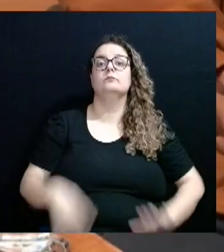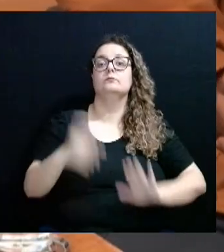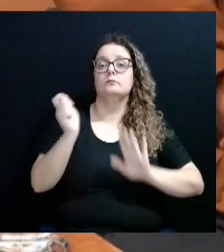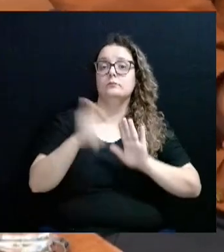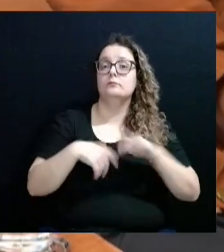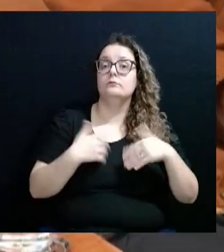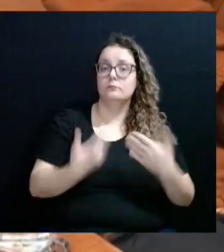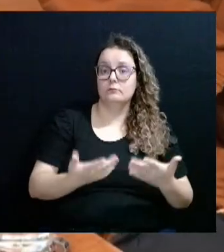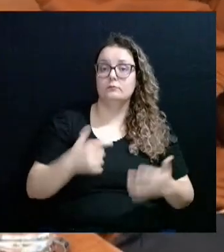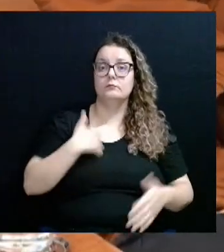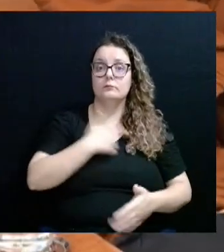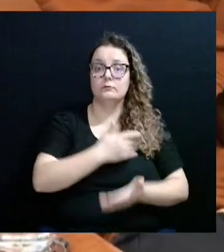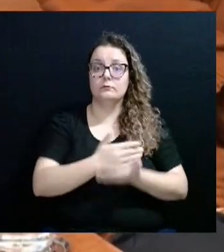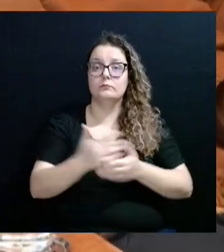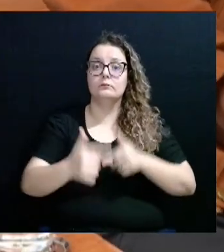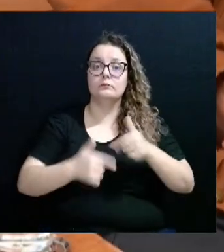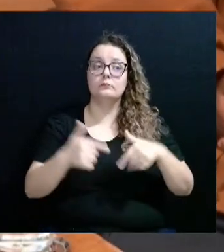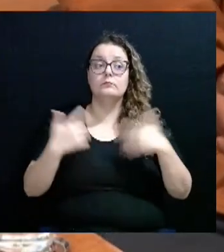esse trabalho. Então,